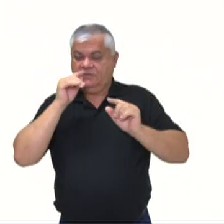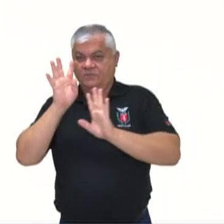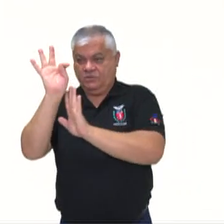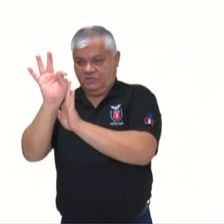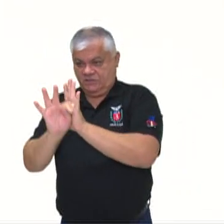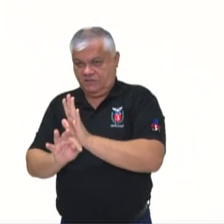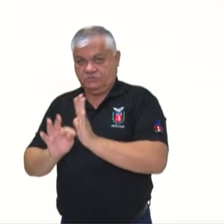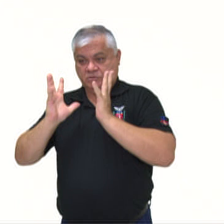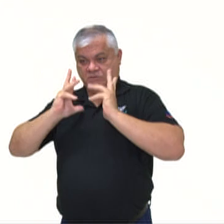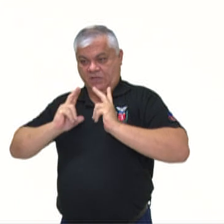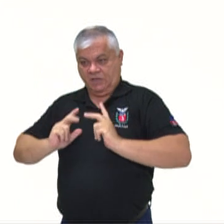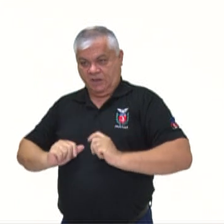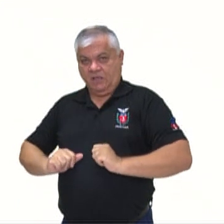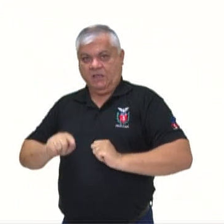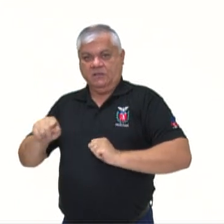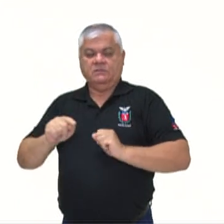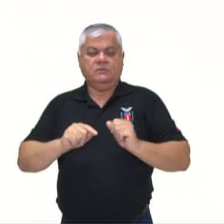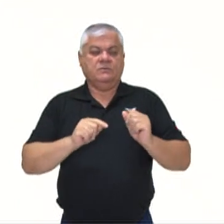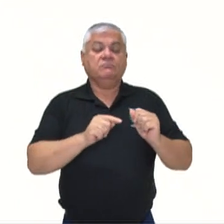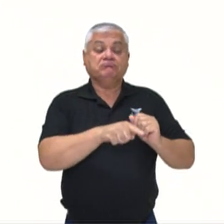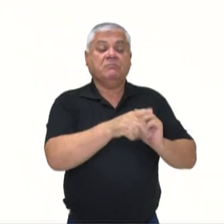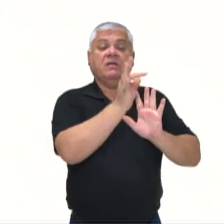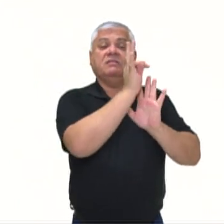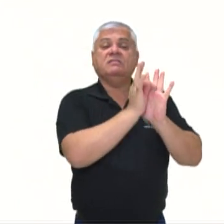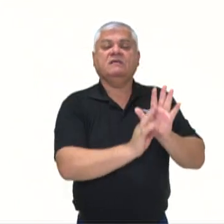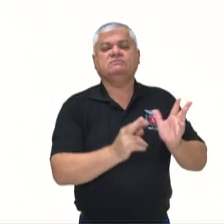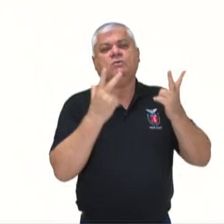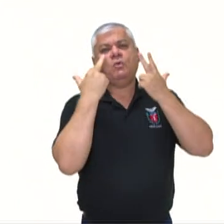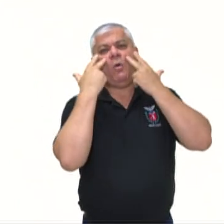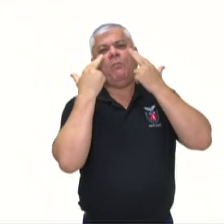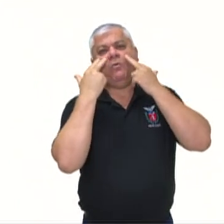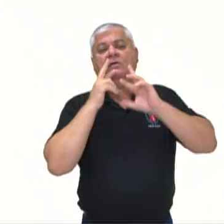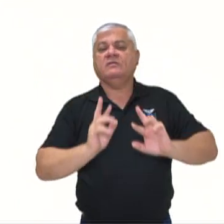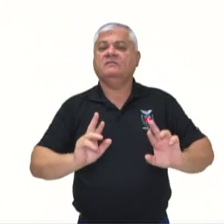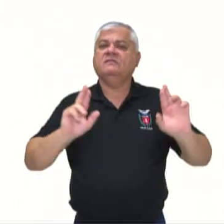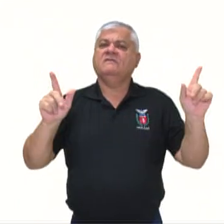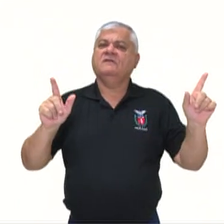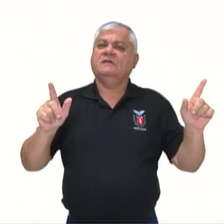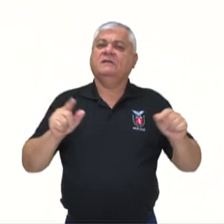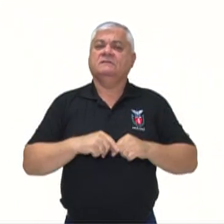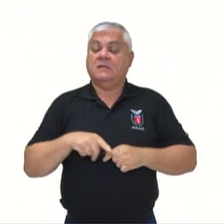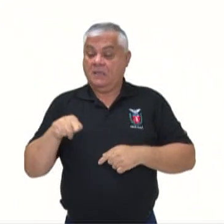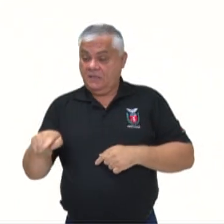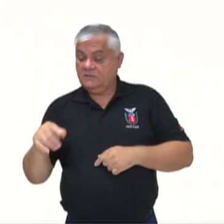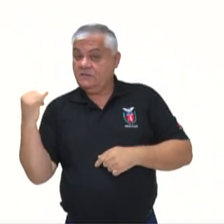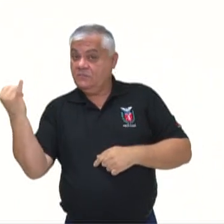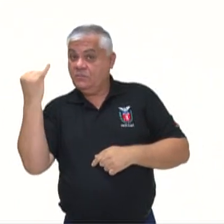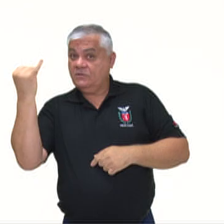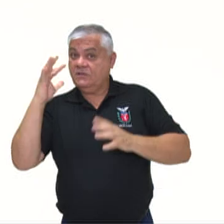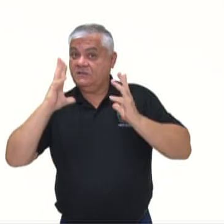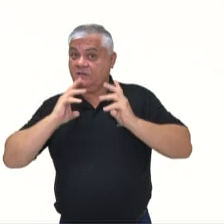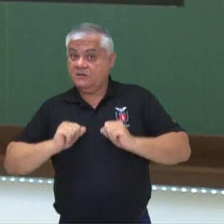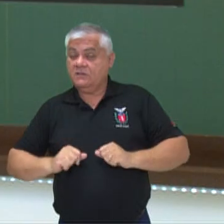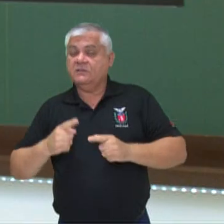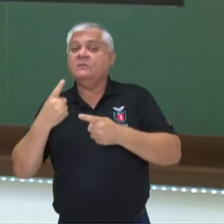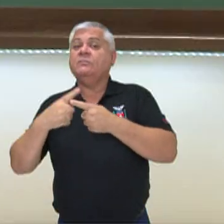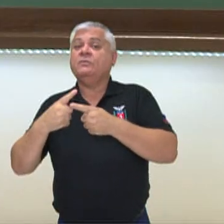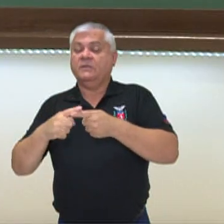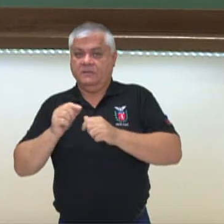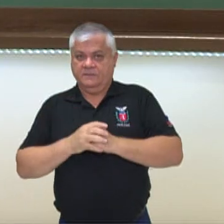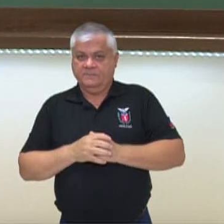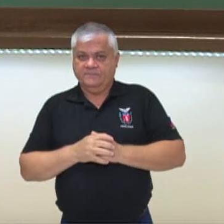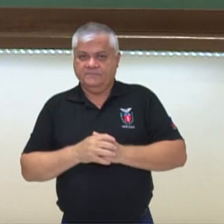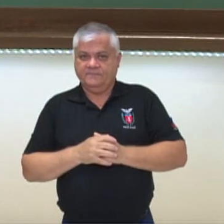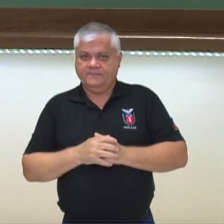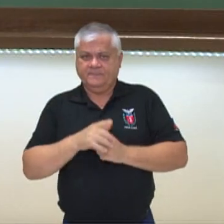sagrado e um texto comum, aquilo que não é sagrado. E qual a importância dos textos sagrados para diferentes tradições religiosas? Não